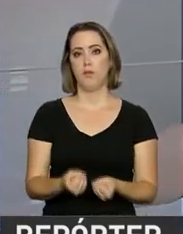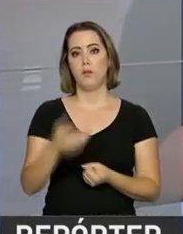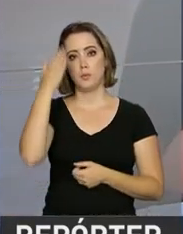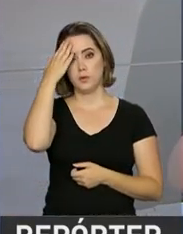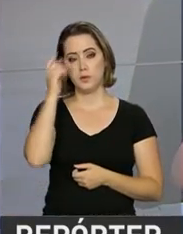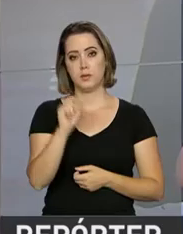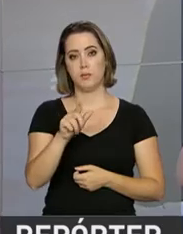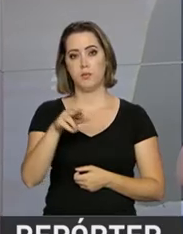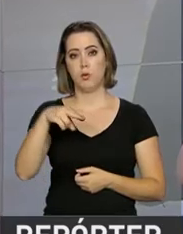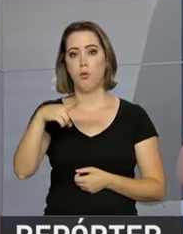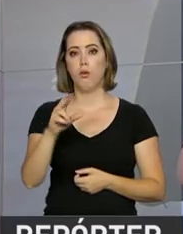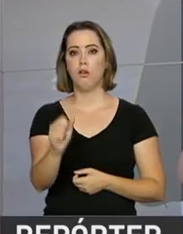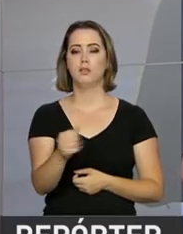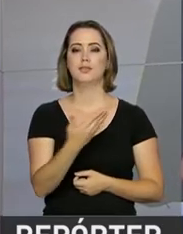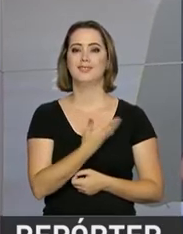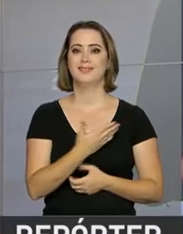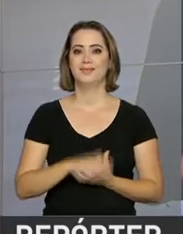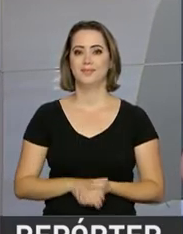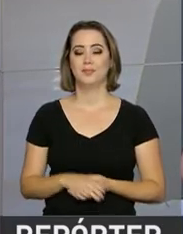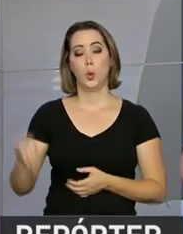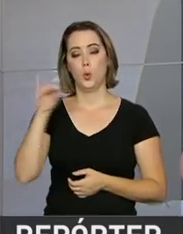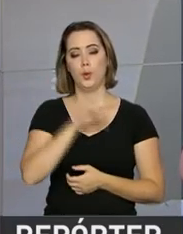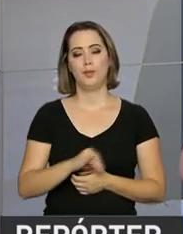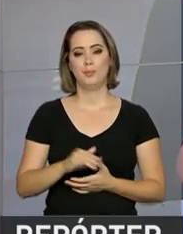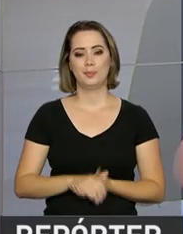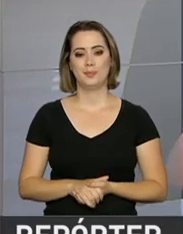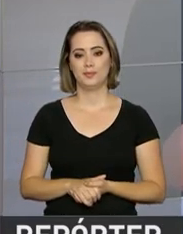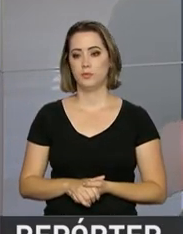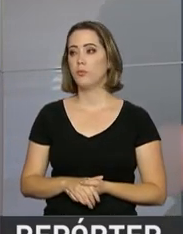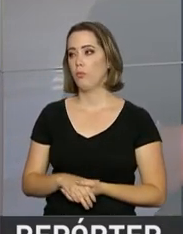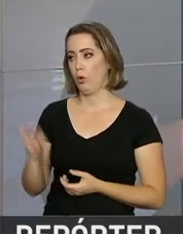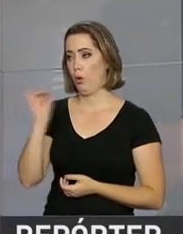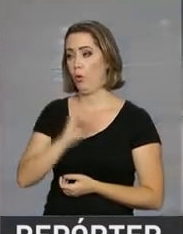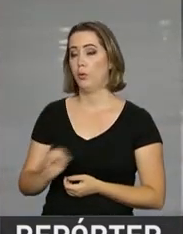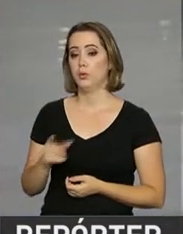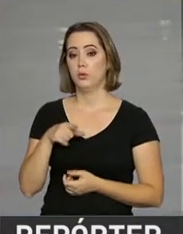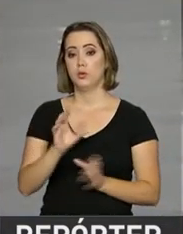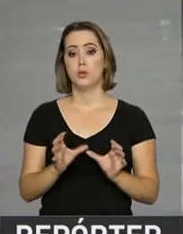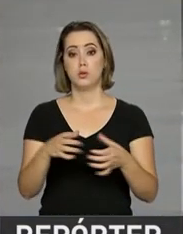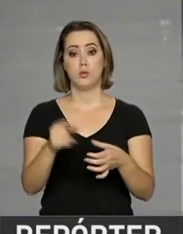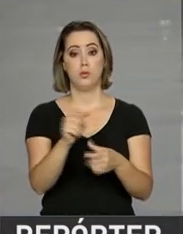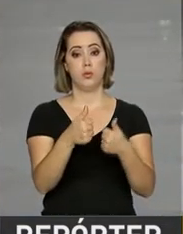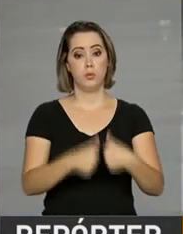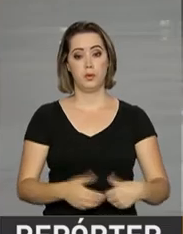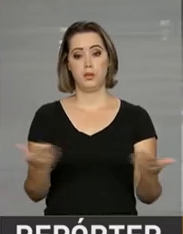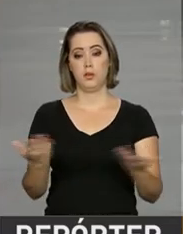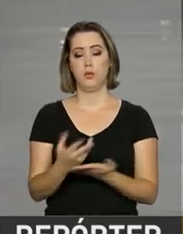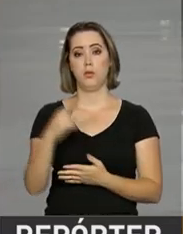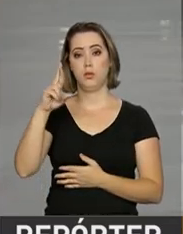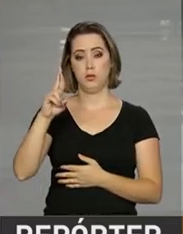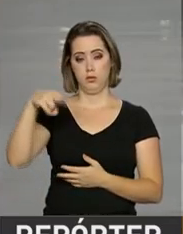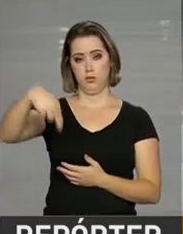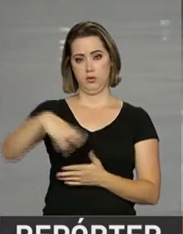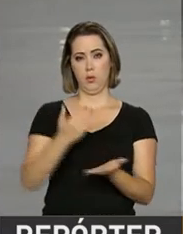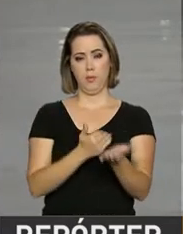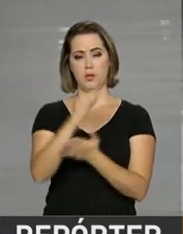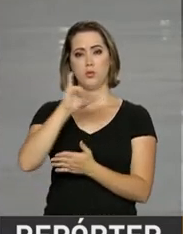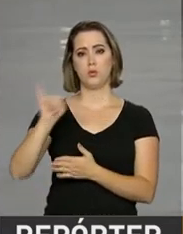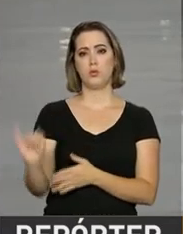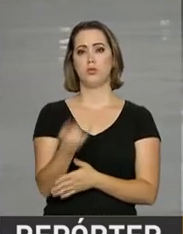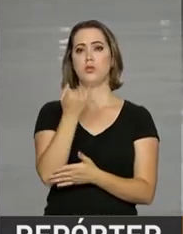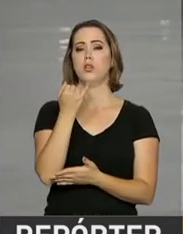na casa em que está no palácio do planalto o lago ana paula roberto essa equipe está lá no rio grande do norte desde janeiro pra